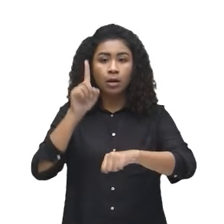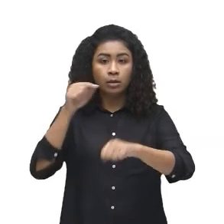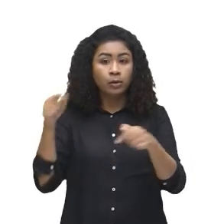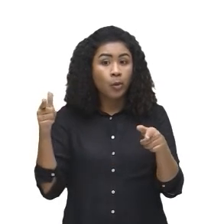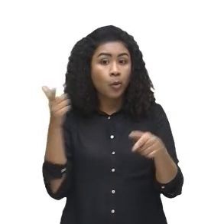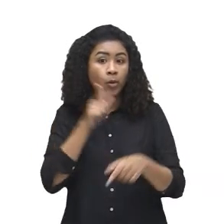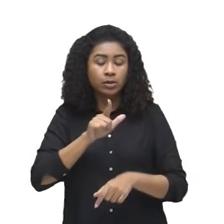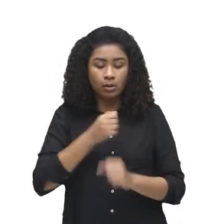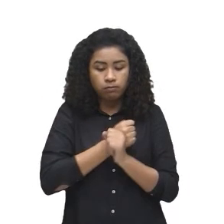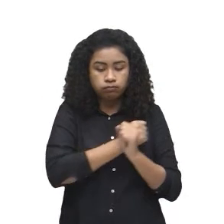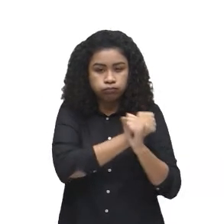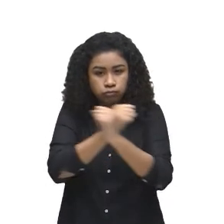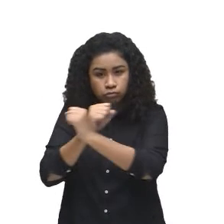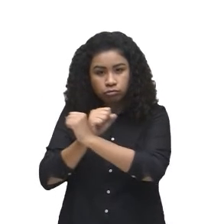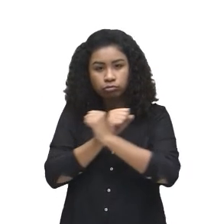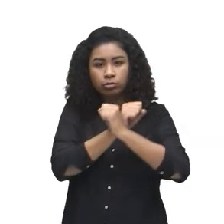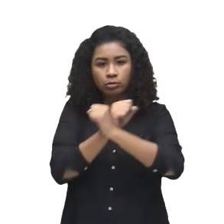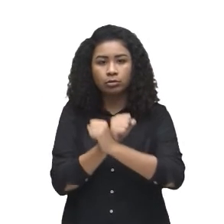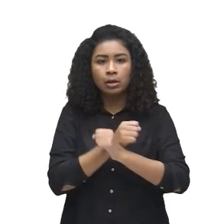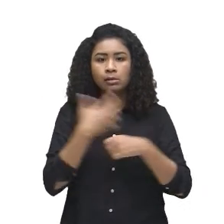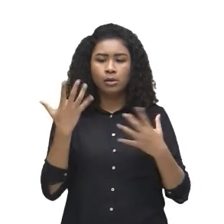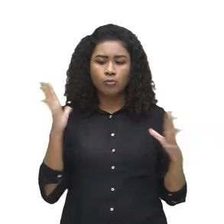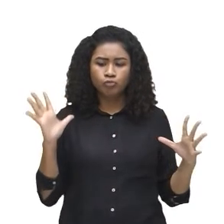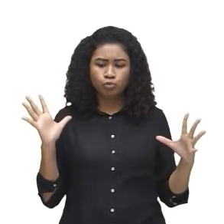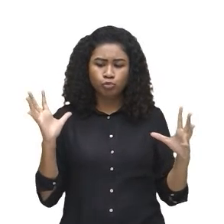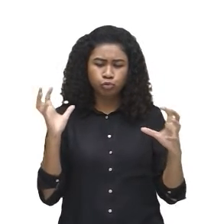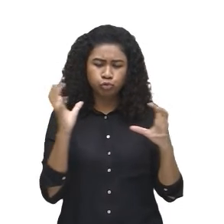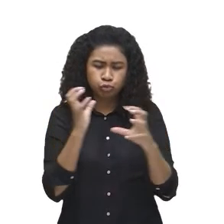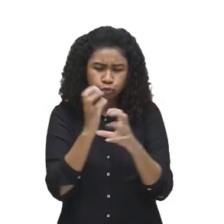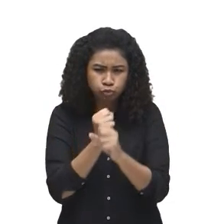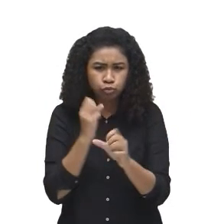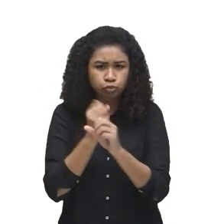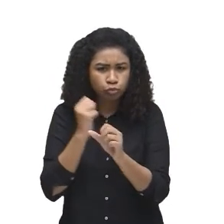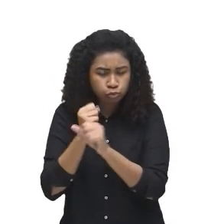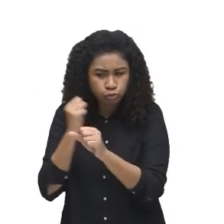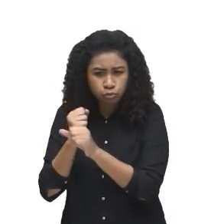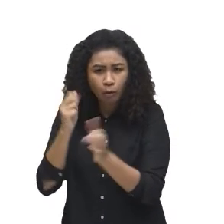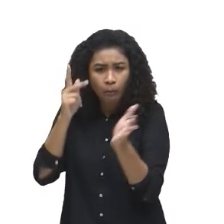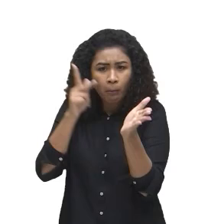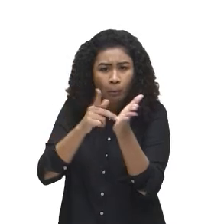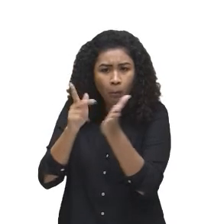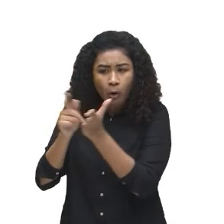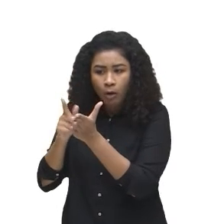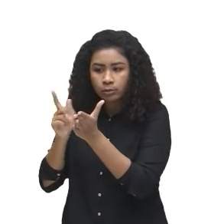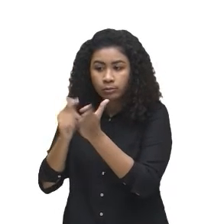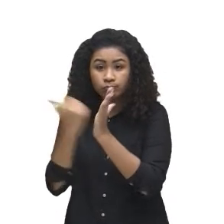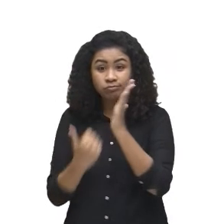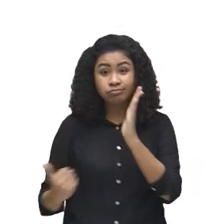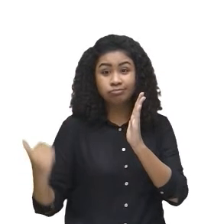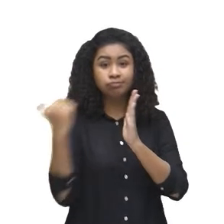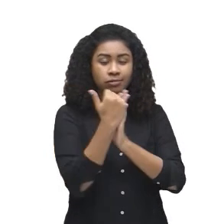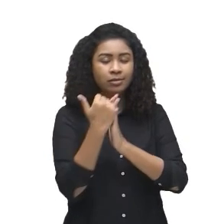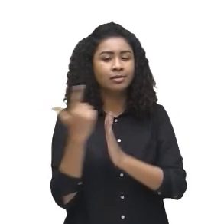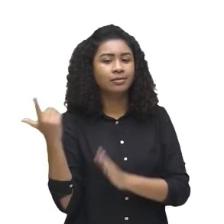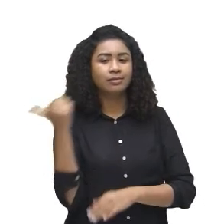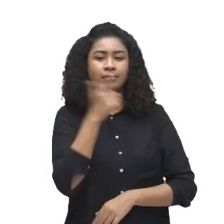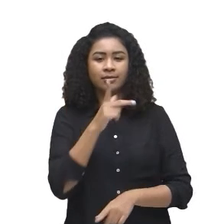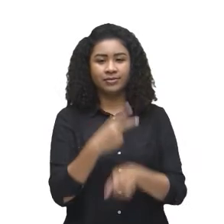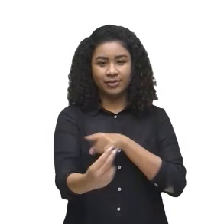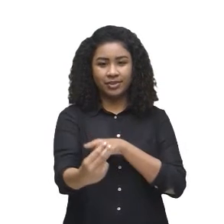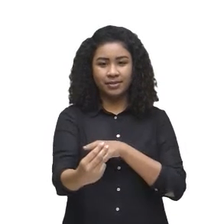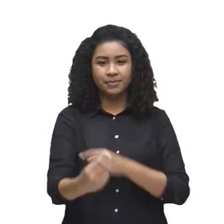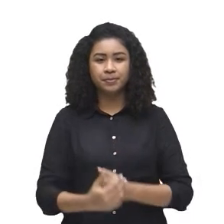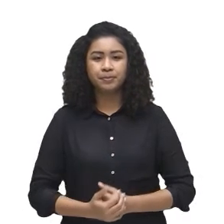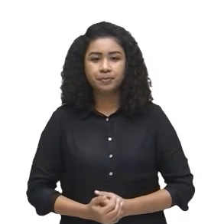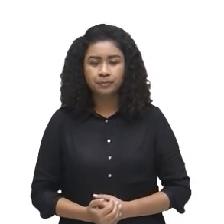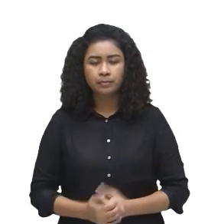maior número de golpes perfeitos no final de todos os assaltos ou provocar um nocaute do oponente. Então,